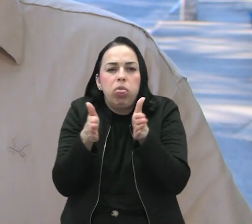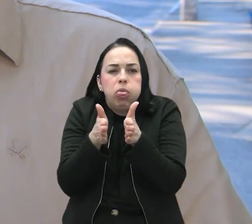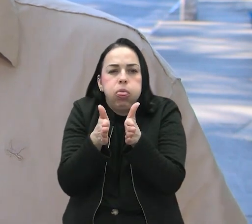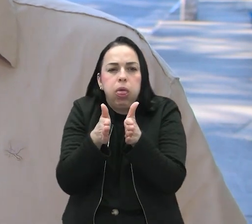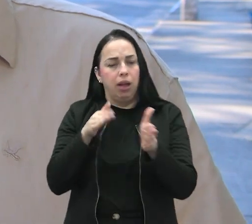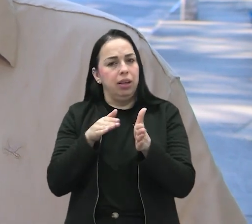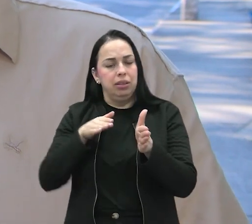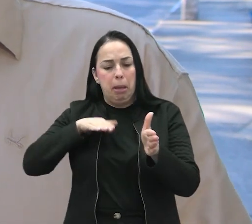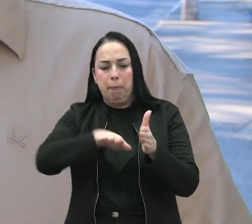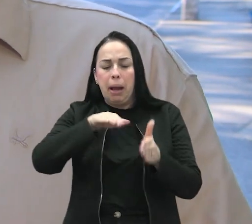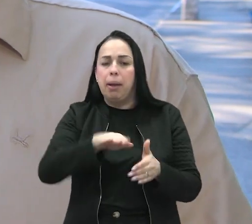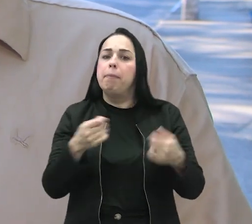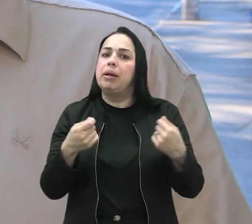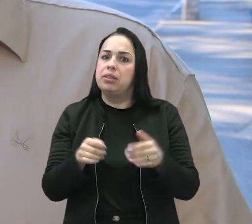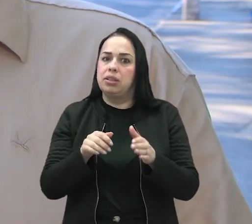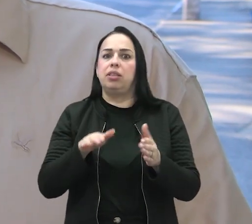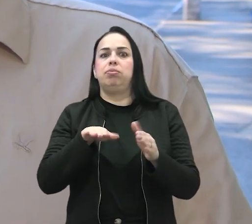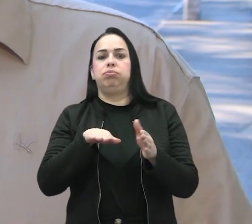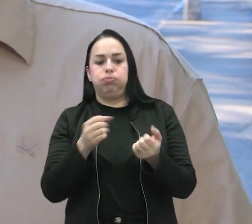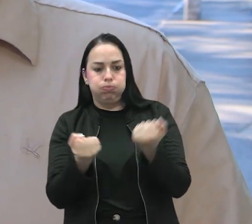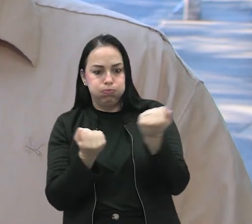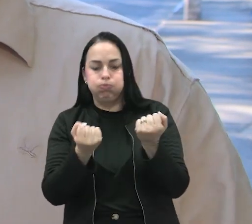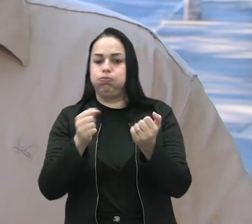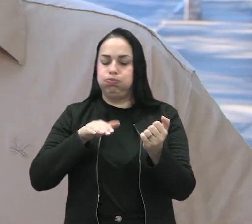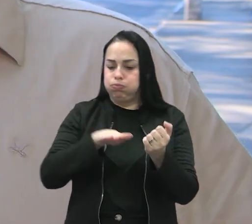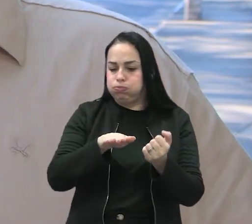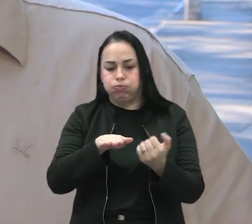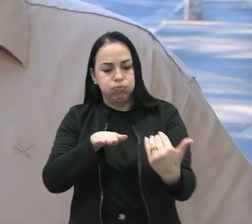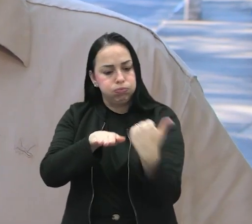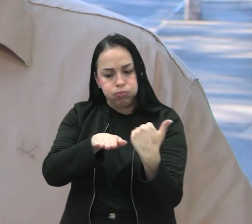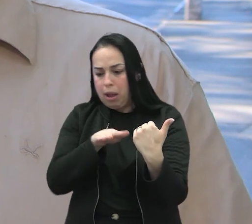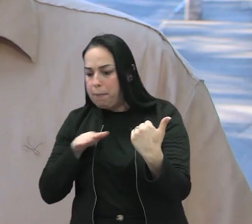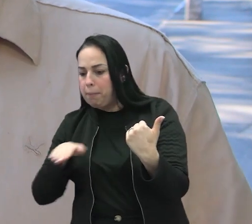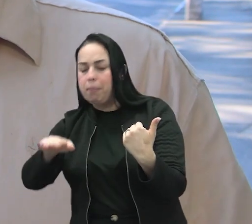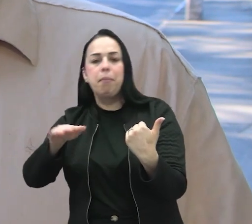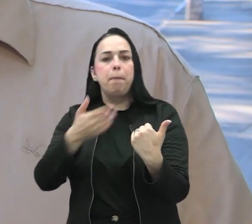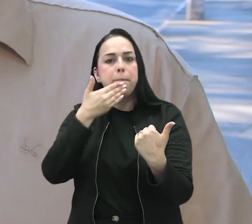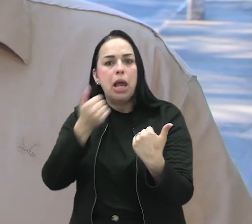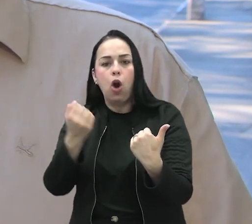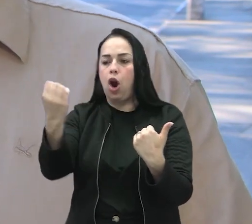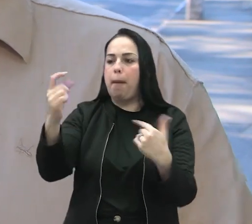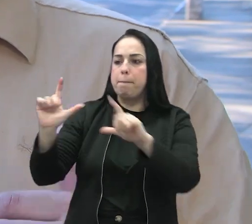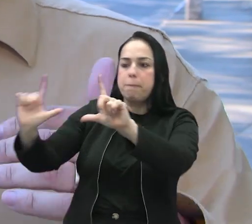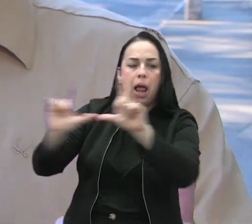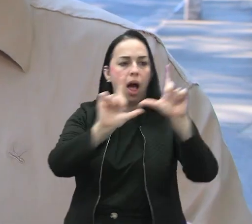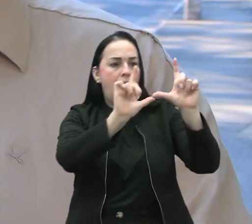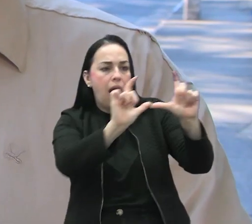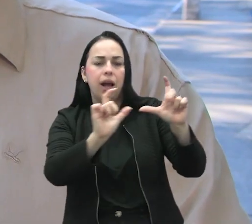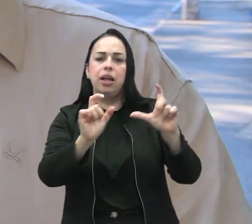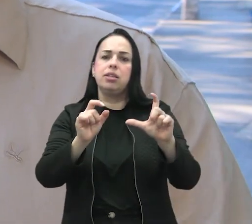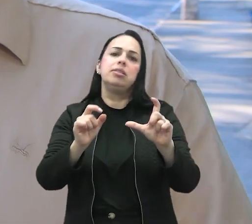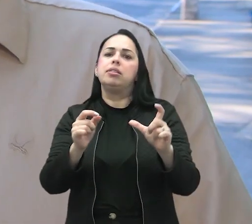de trânsito rápido. Precisaria de uma melhoria no deslocamento, né? Sinalização,